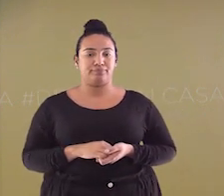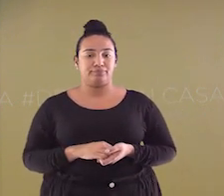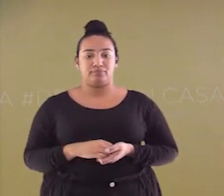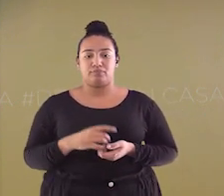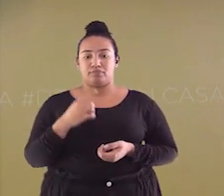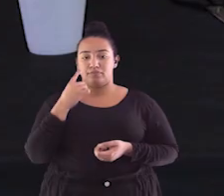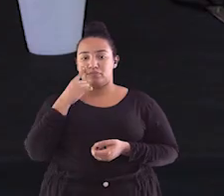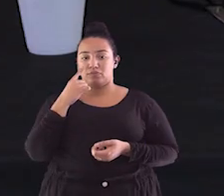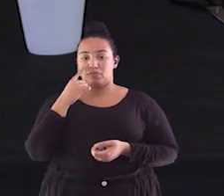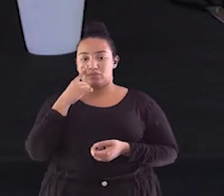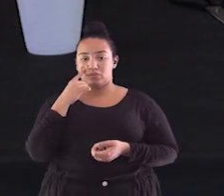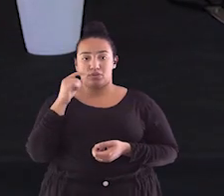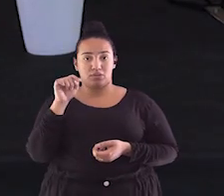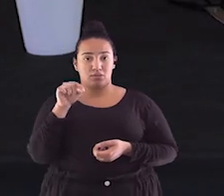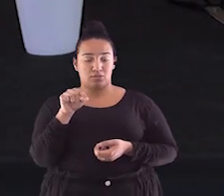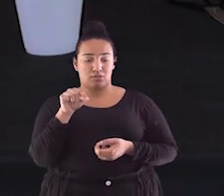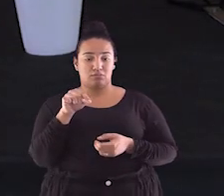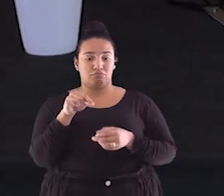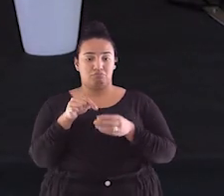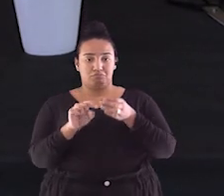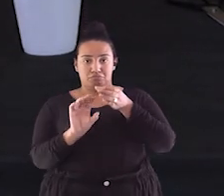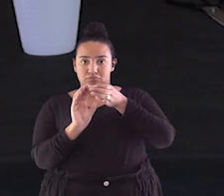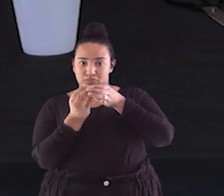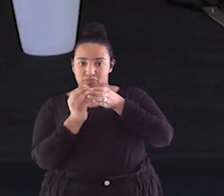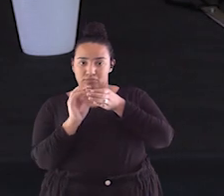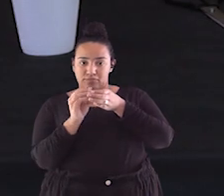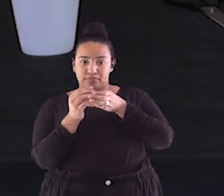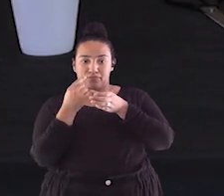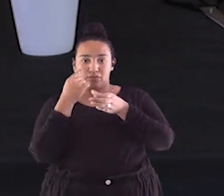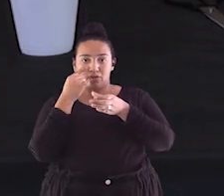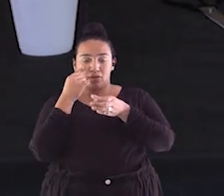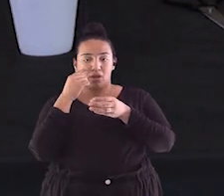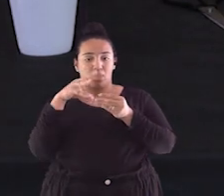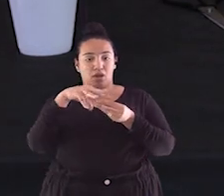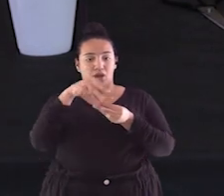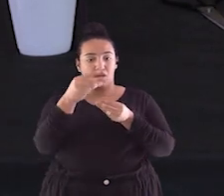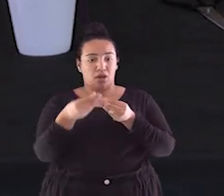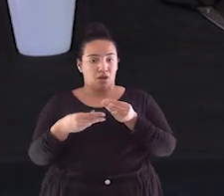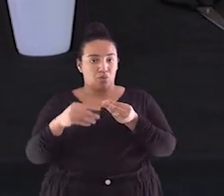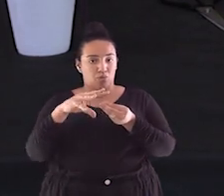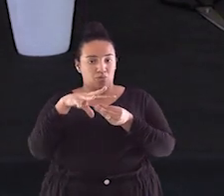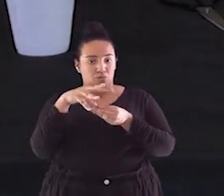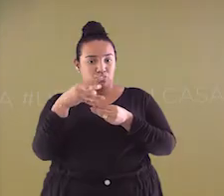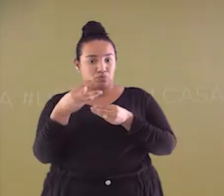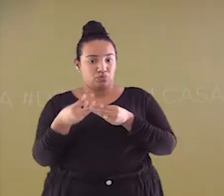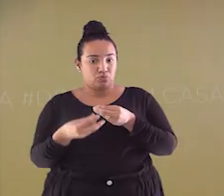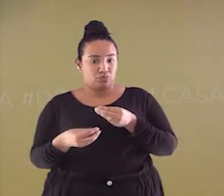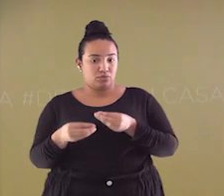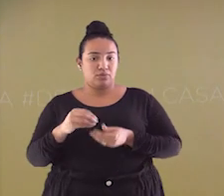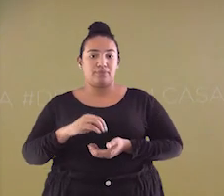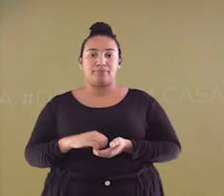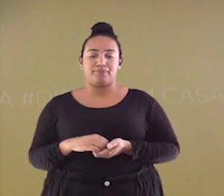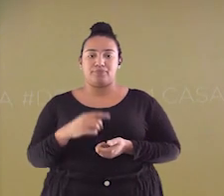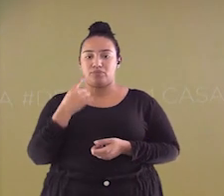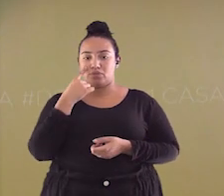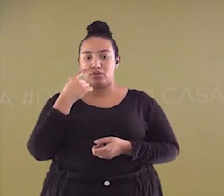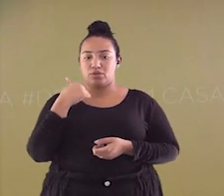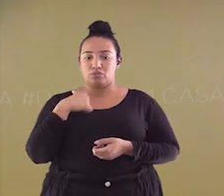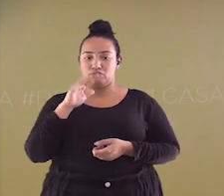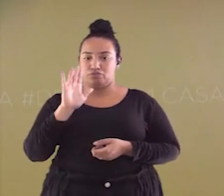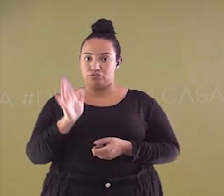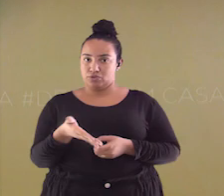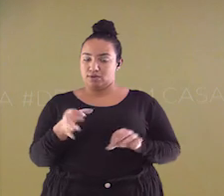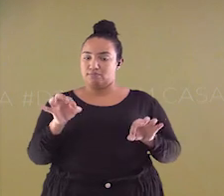no bico dessa garrafa um pedacinho de algodão, que vai ficar desse jeito que eu já trouxe pronto aqui